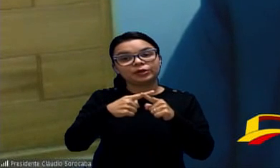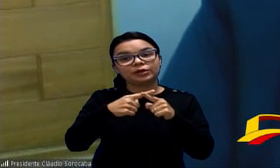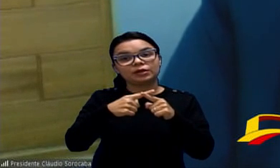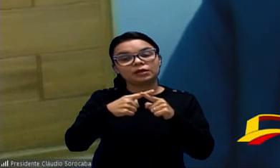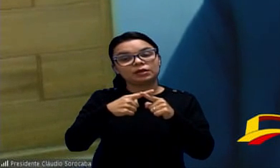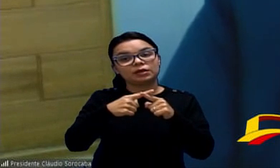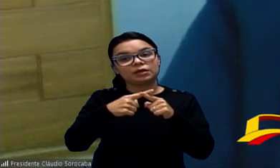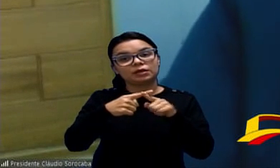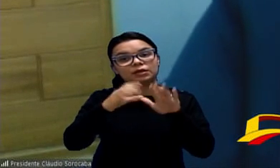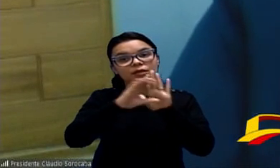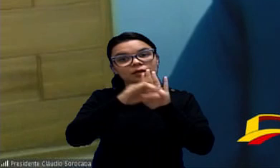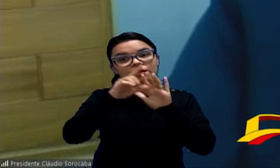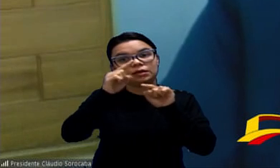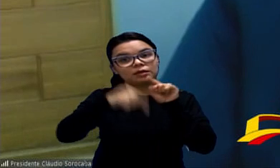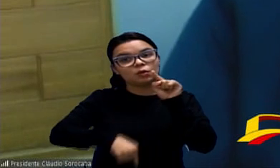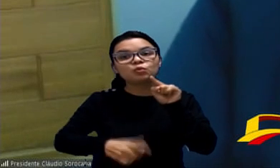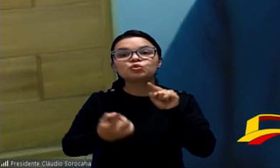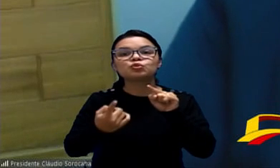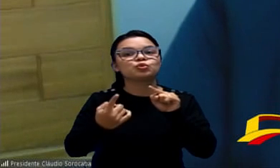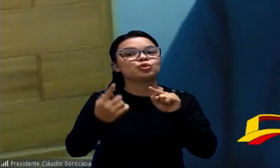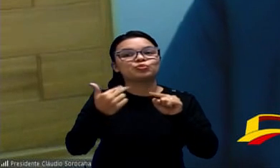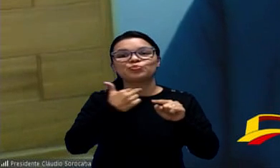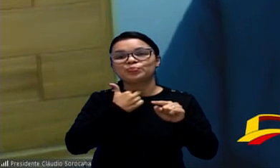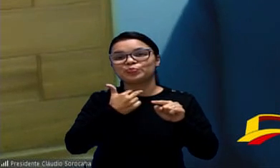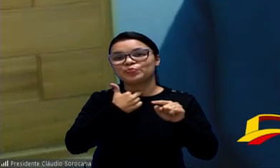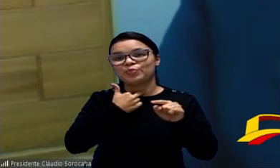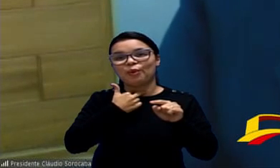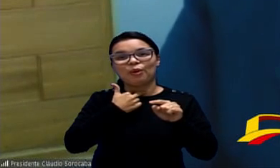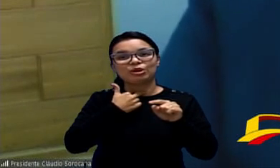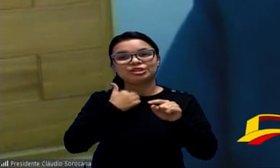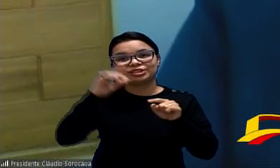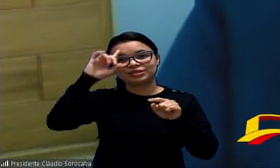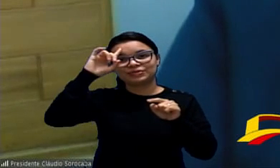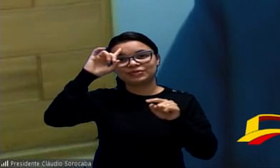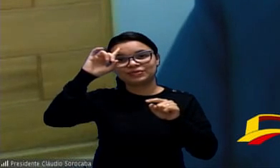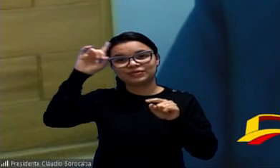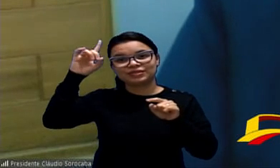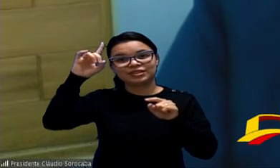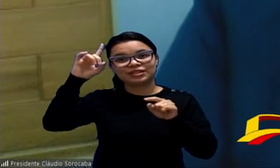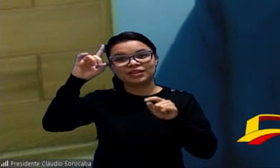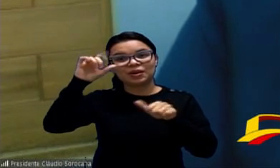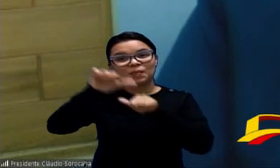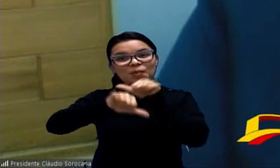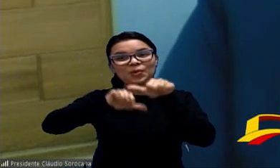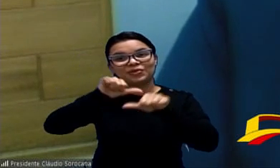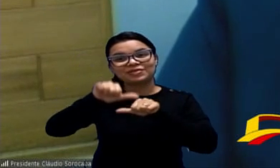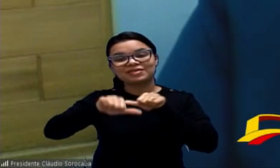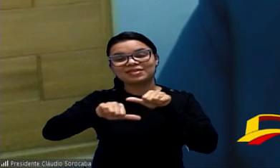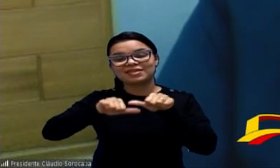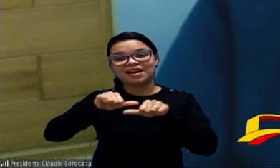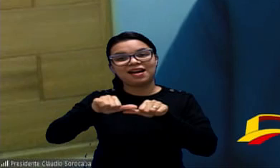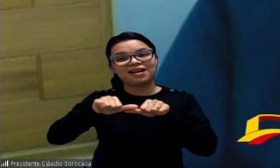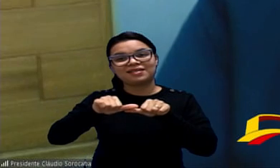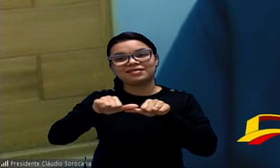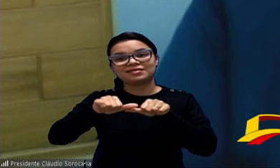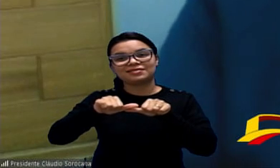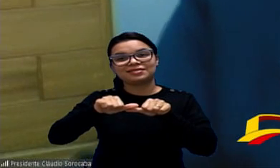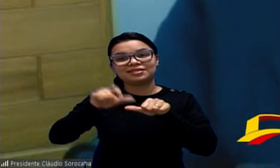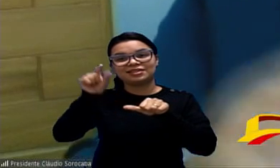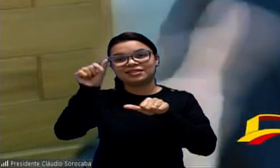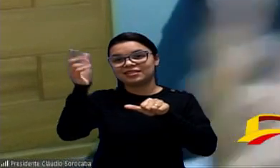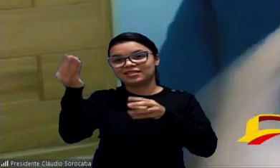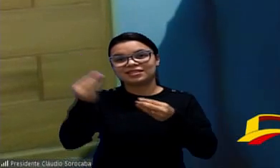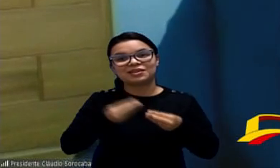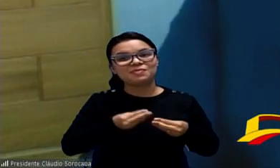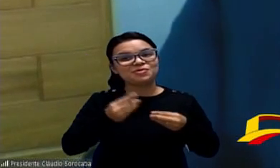é incondicional, vamos chover numa olhada. Então, já para poder avisar a Vossa Excelência que não há possibilidade disso aí. Teria